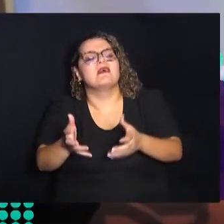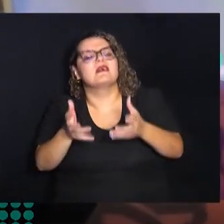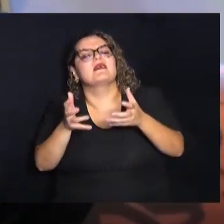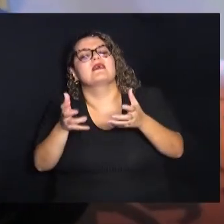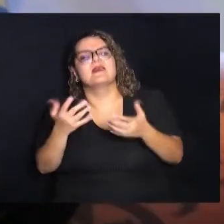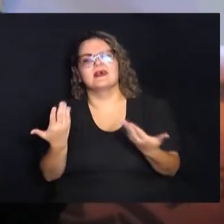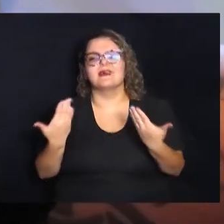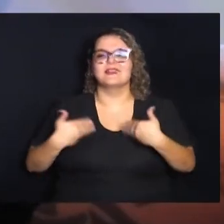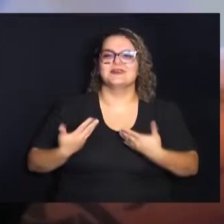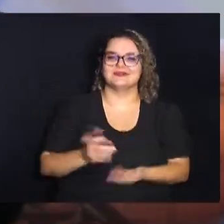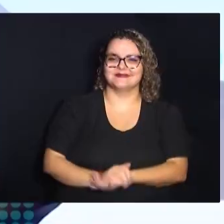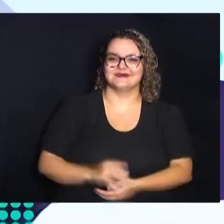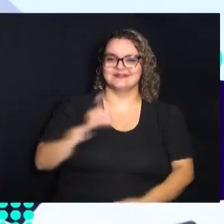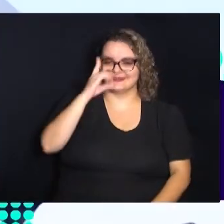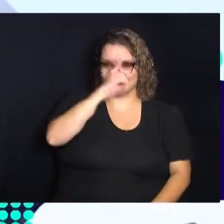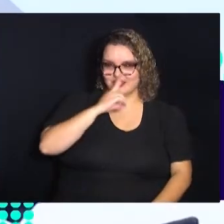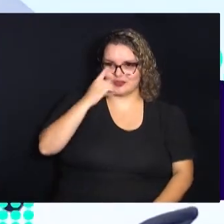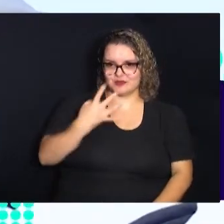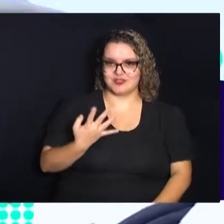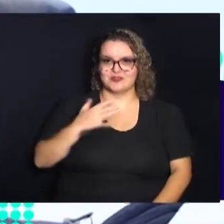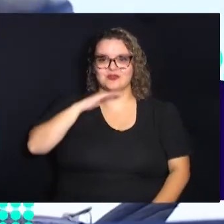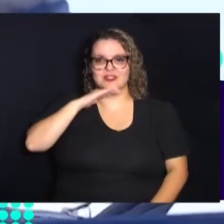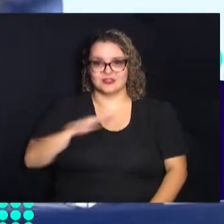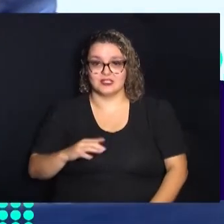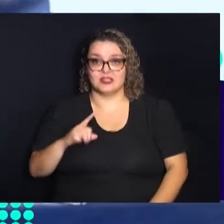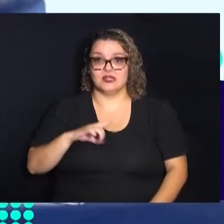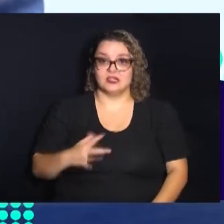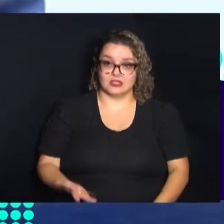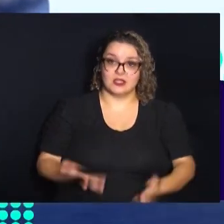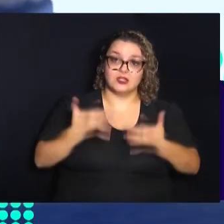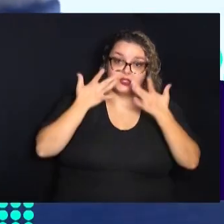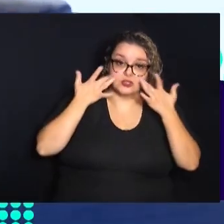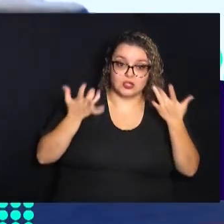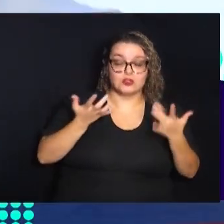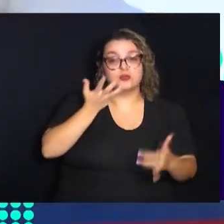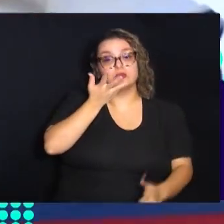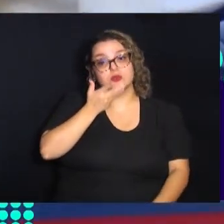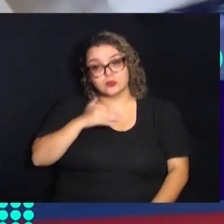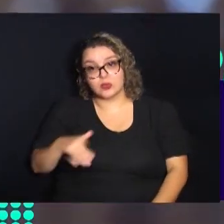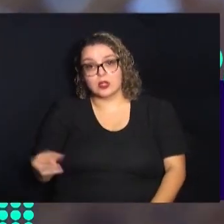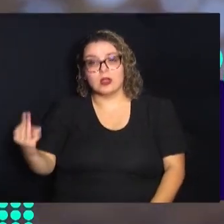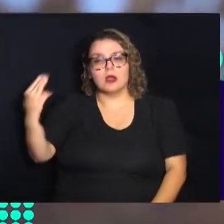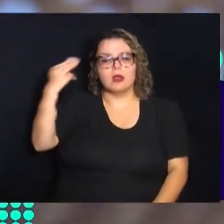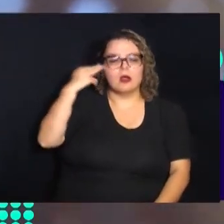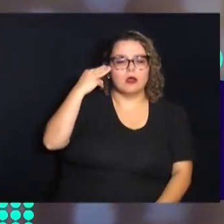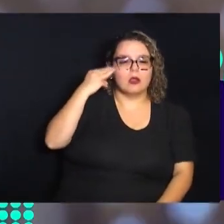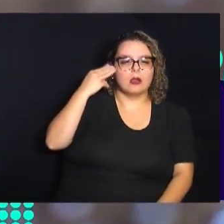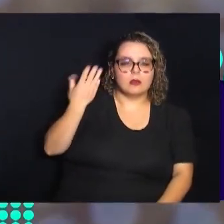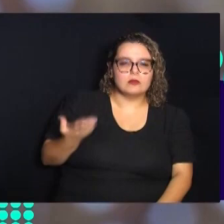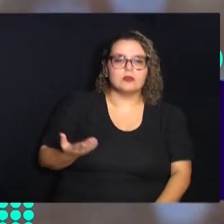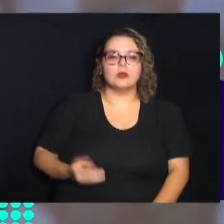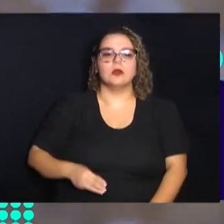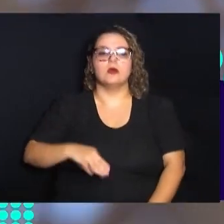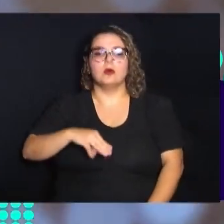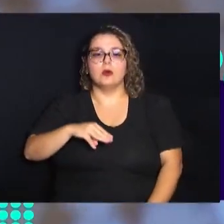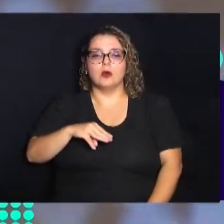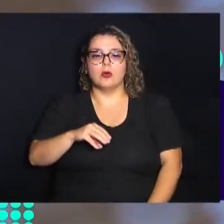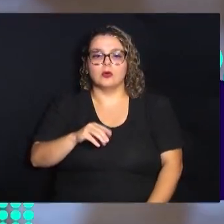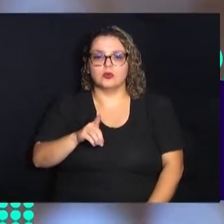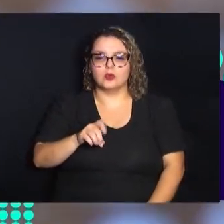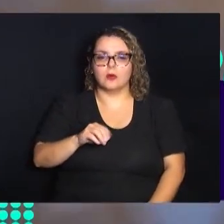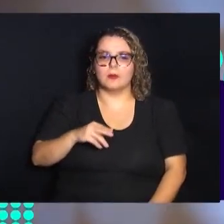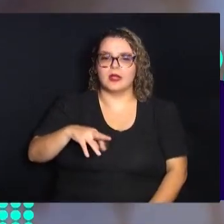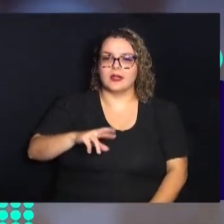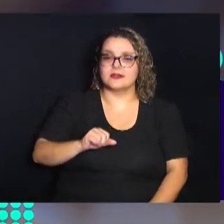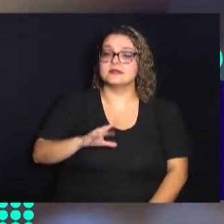alguém que me quer. No domingo, às 4 da tarde, tem teatro para as crianças, Memórias do Mar e Cia, no Jardim